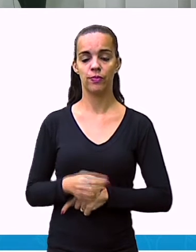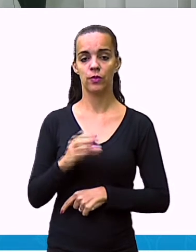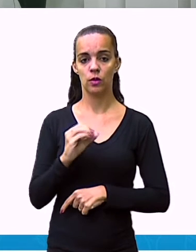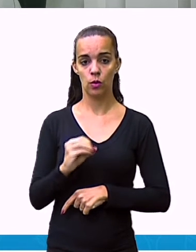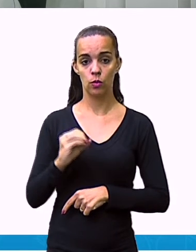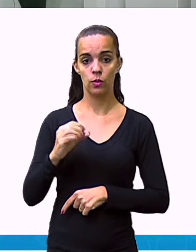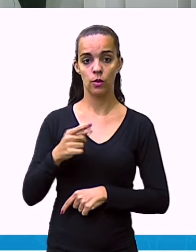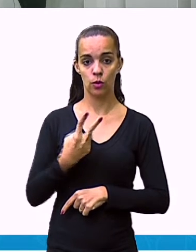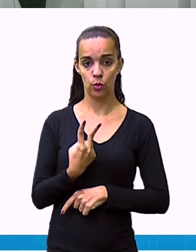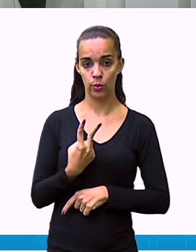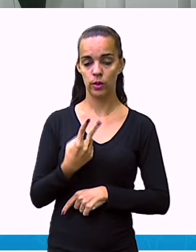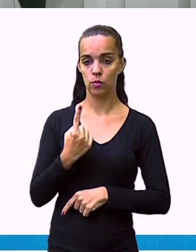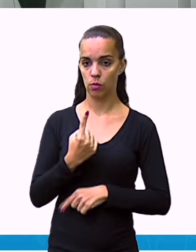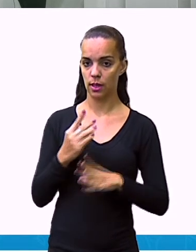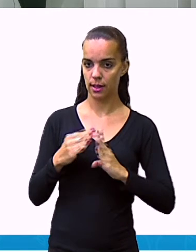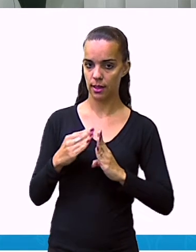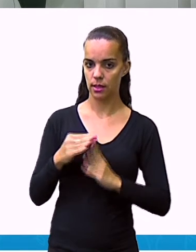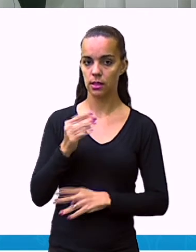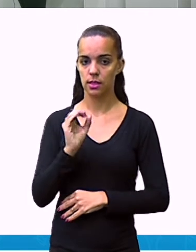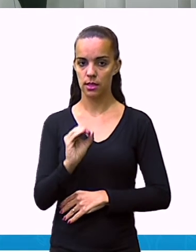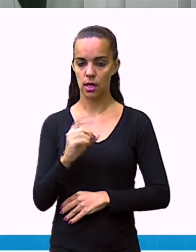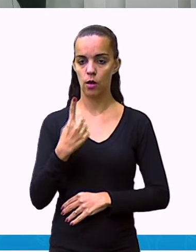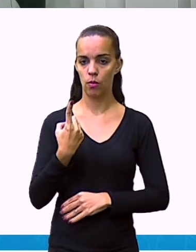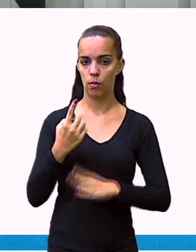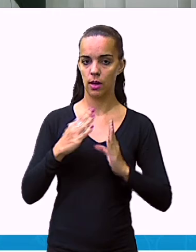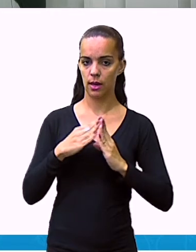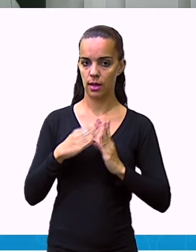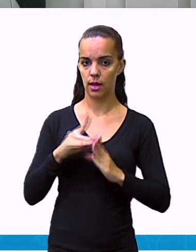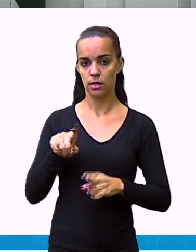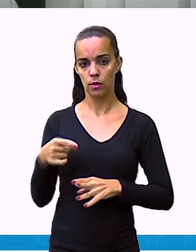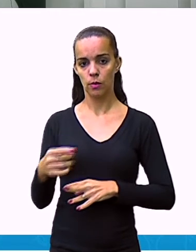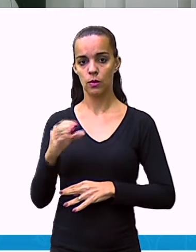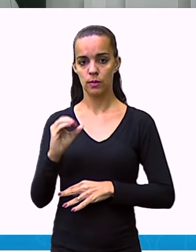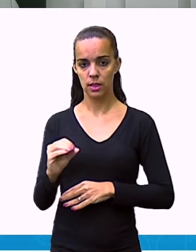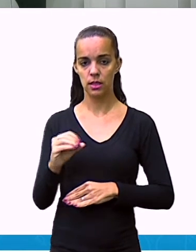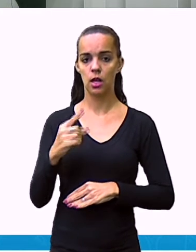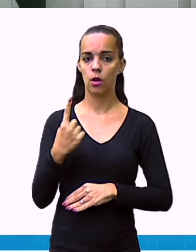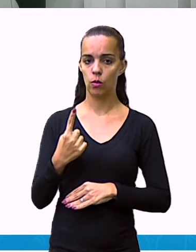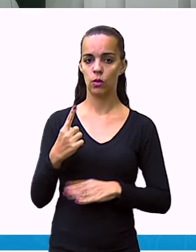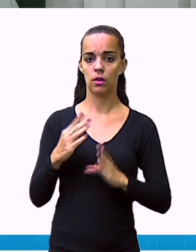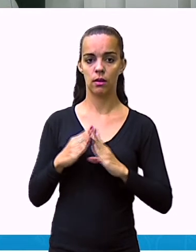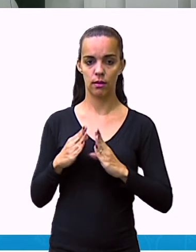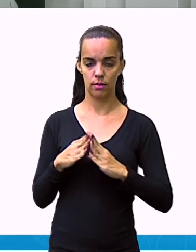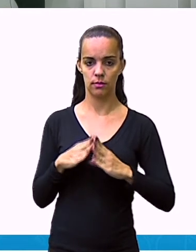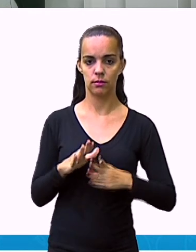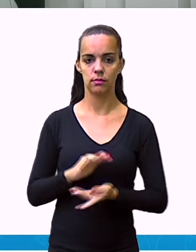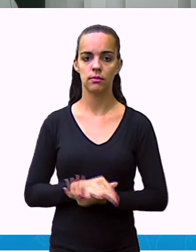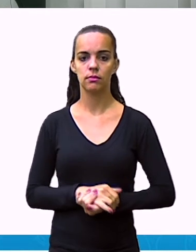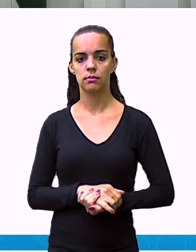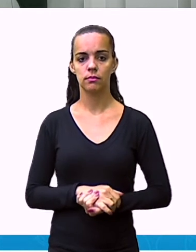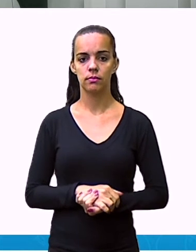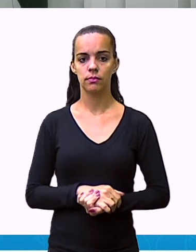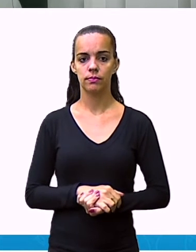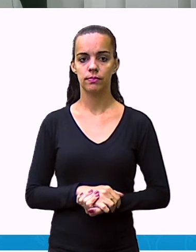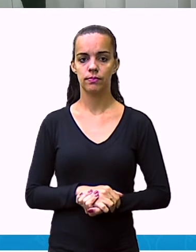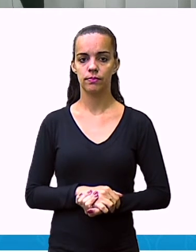vida aqui uma hora uma duas três eu vou apagar essa, aqui